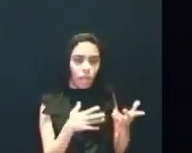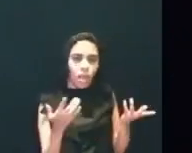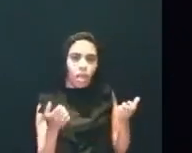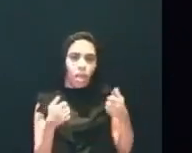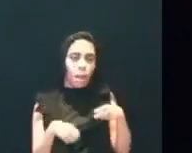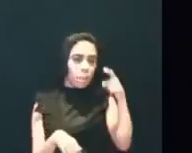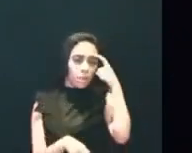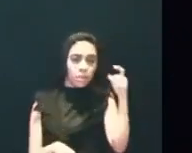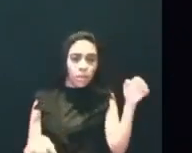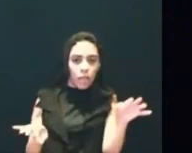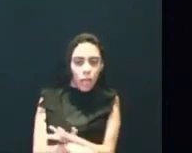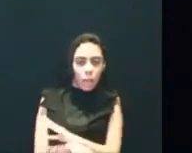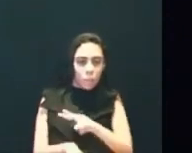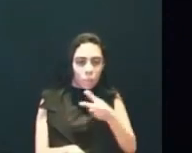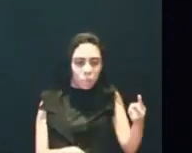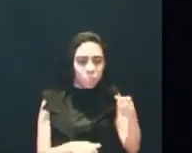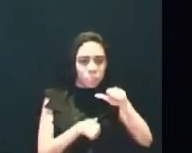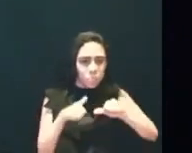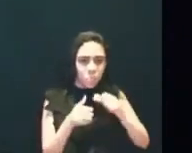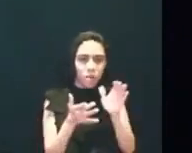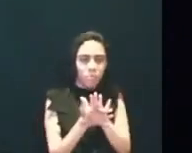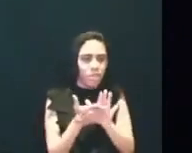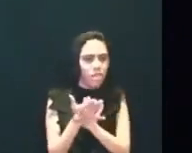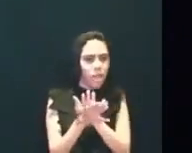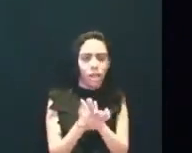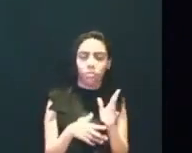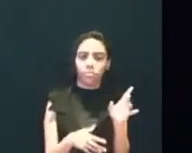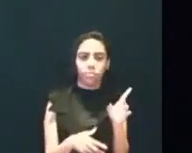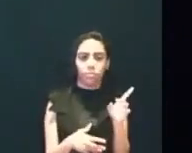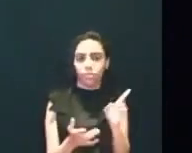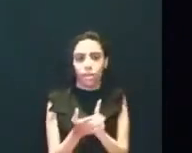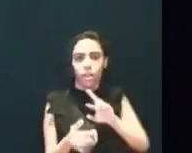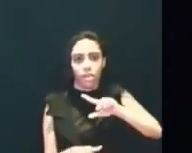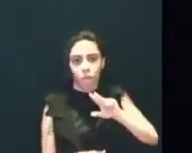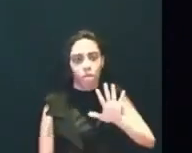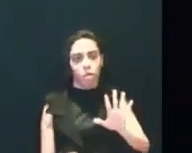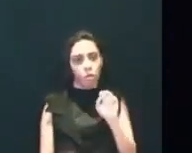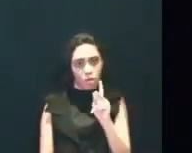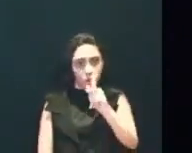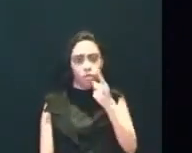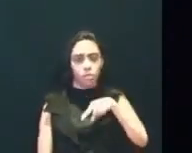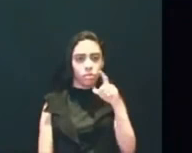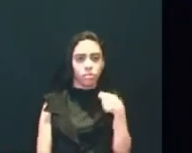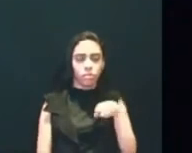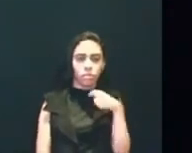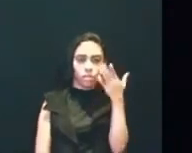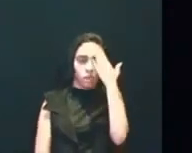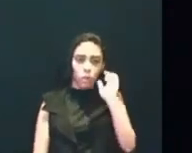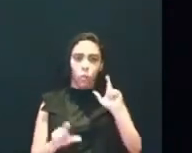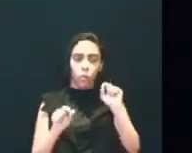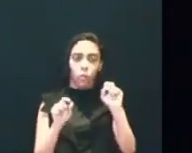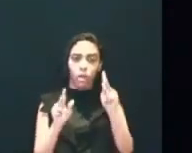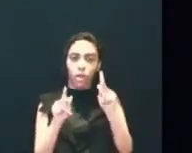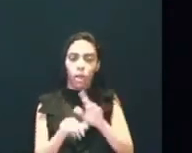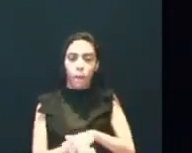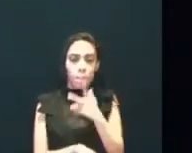transplante acaba e ali ele não vai precisar mais do hematologista. Não é uma realidade. O transplante é uma quimioterapia que é feita